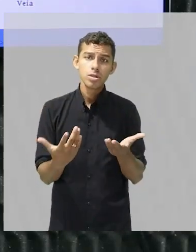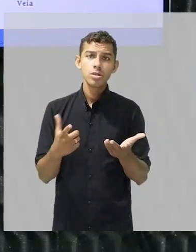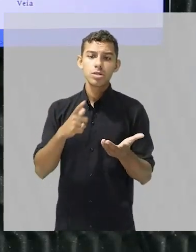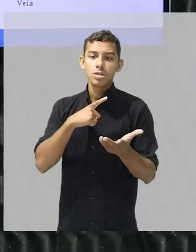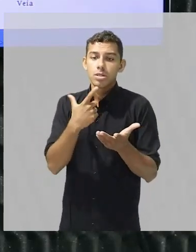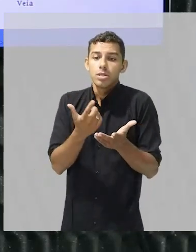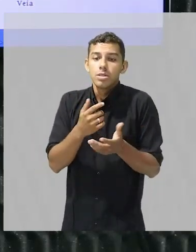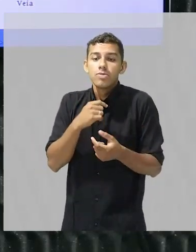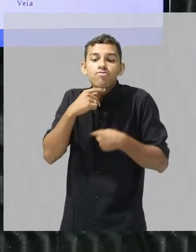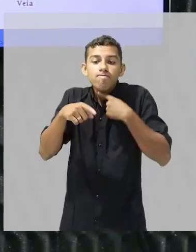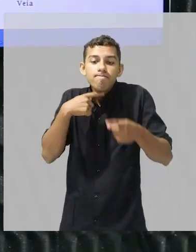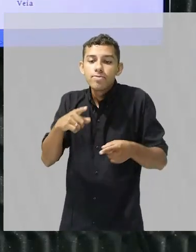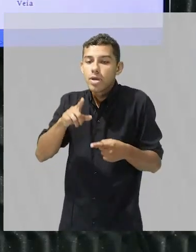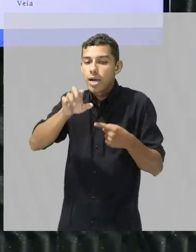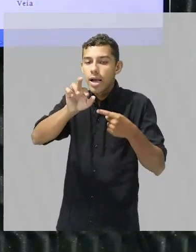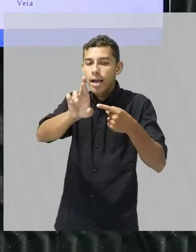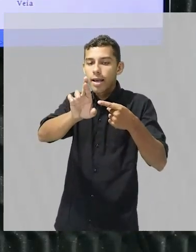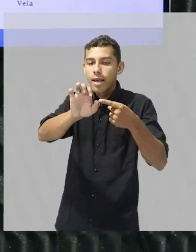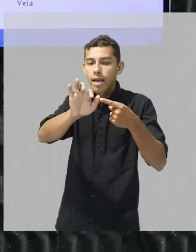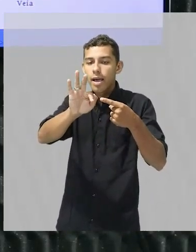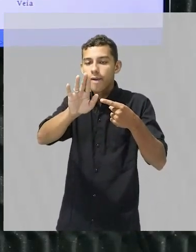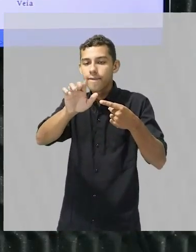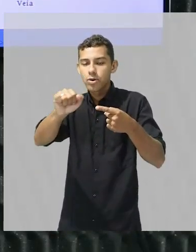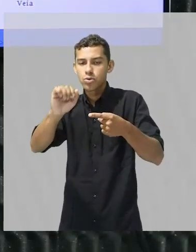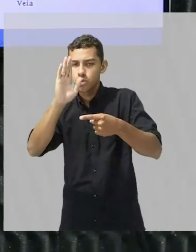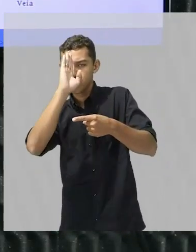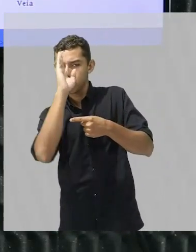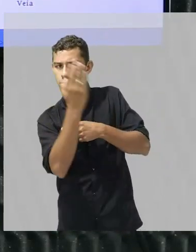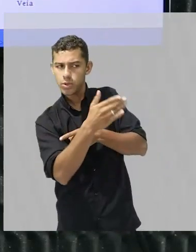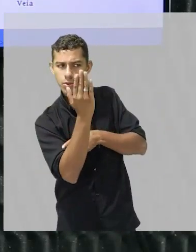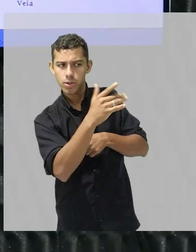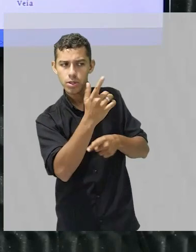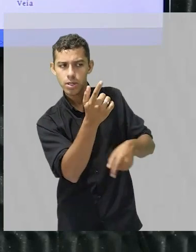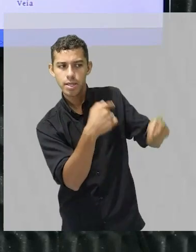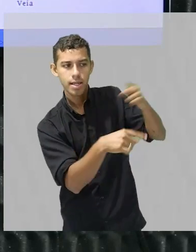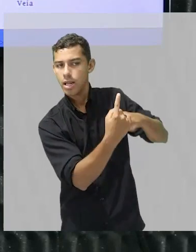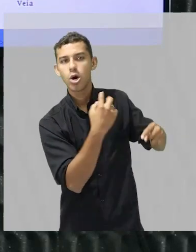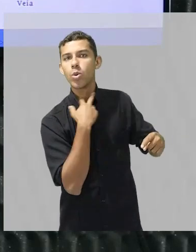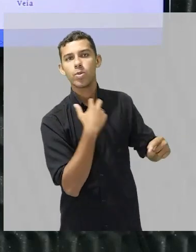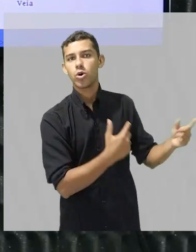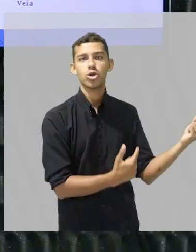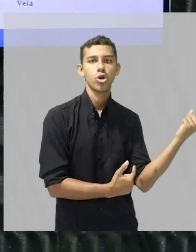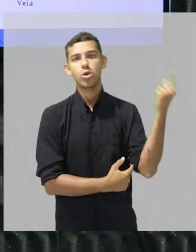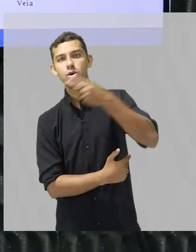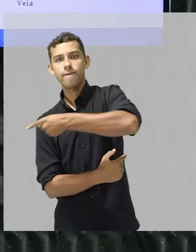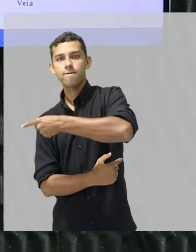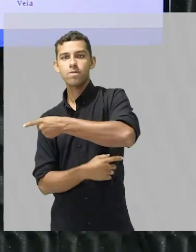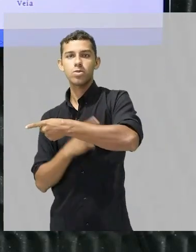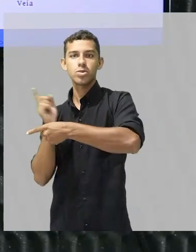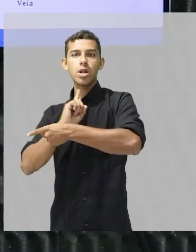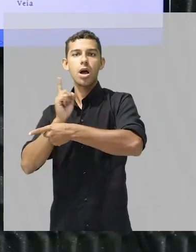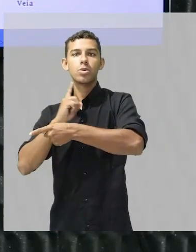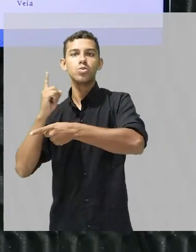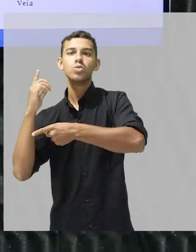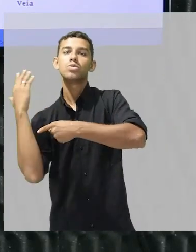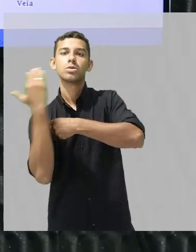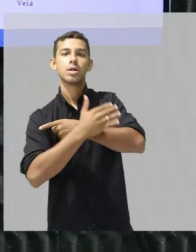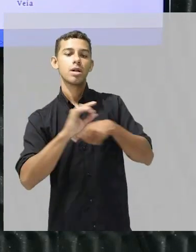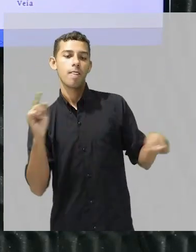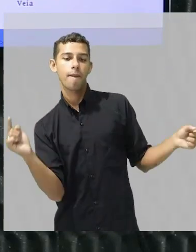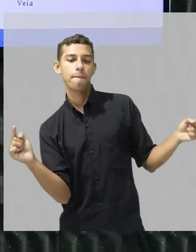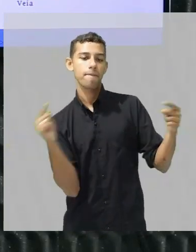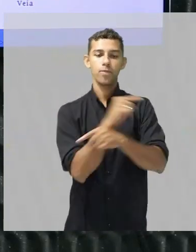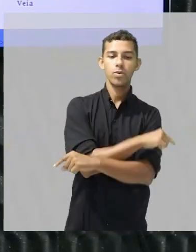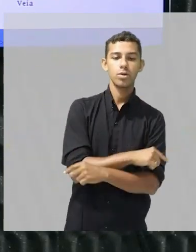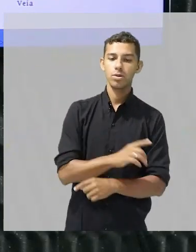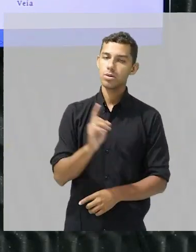impedir o refluxo. Olha, o sangue ele vai seguir numa direção, mas ele não pode voltar, tá? Porque senão haveria o